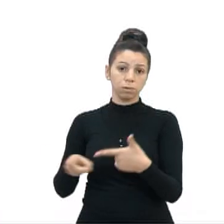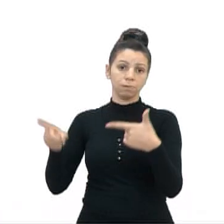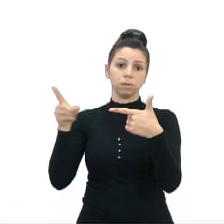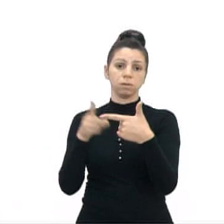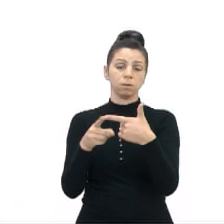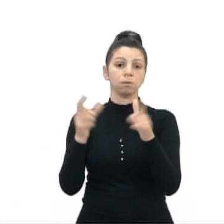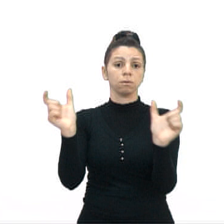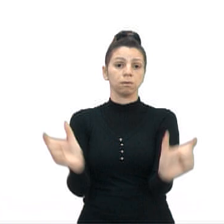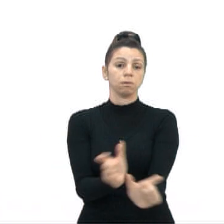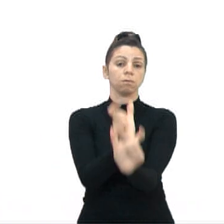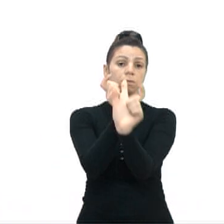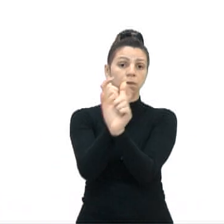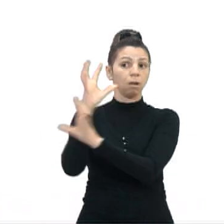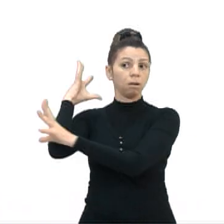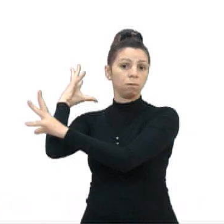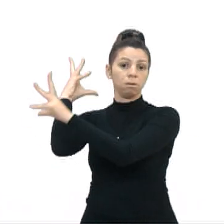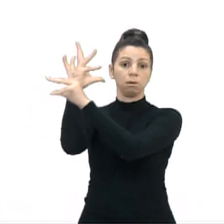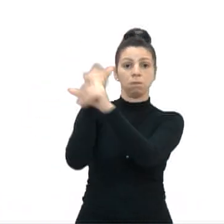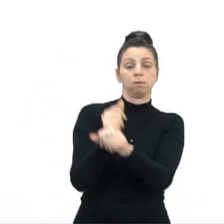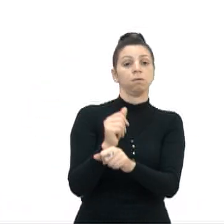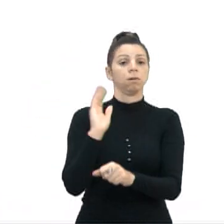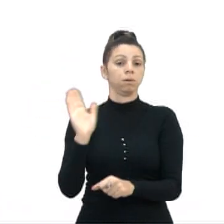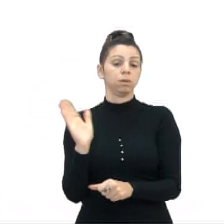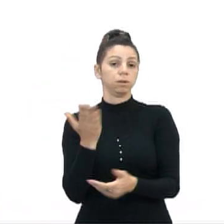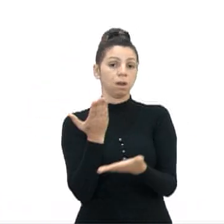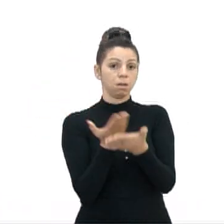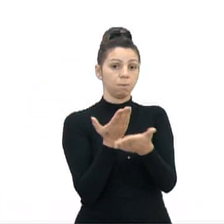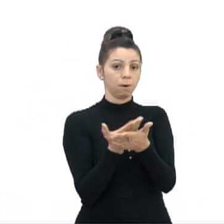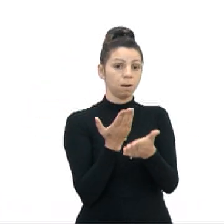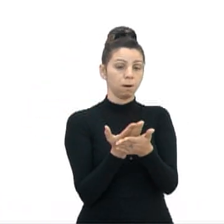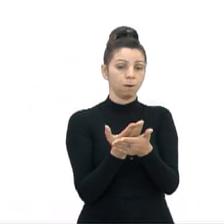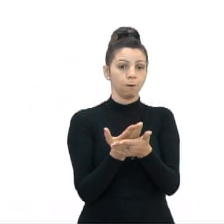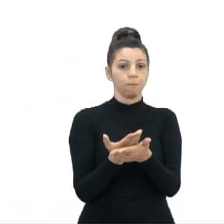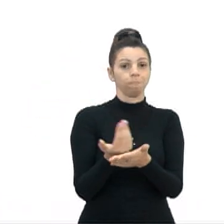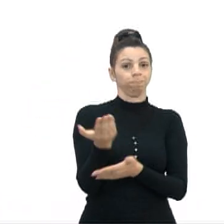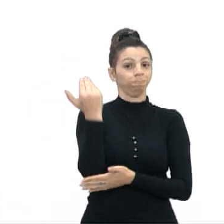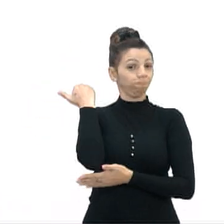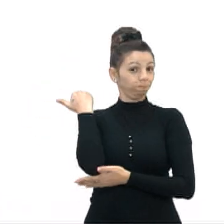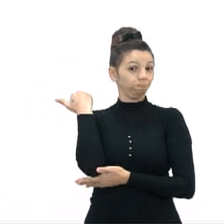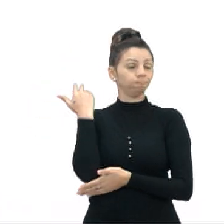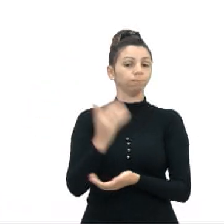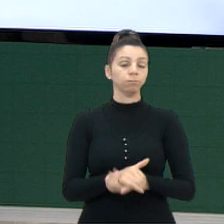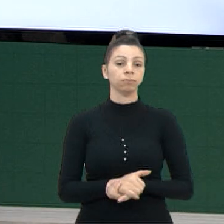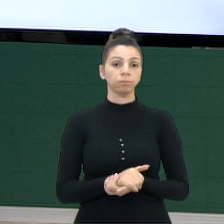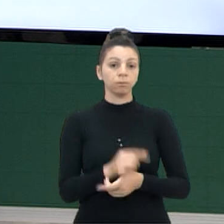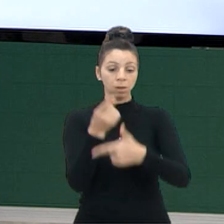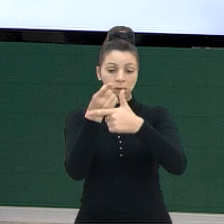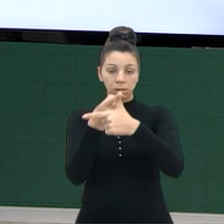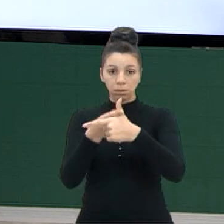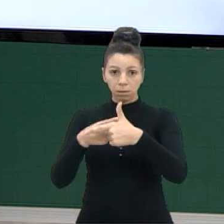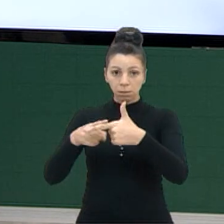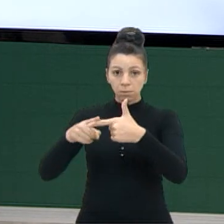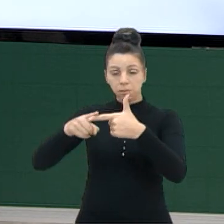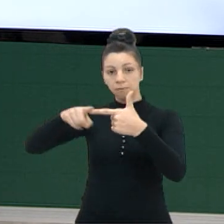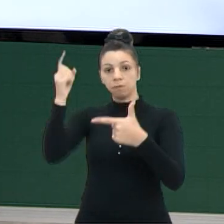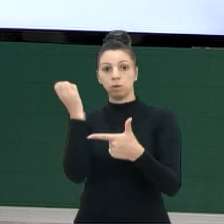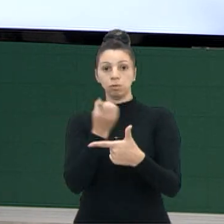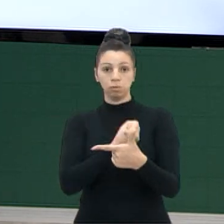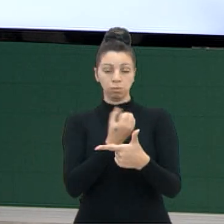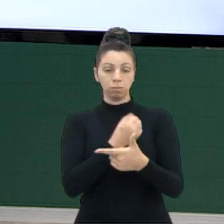monômios. Eu estou recordando o que nós trabalhamos na aula passada. O que eu faço? Divide-se a parte